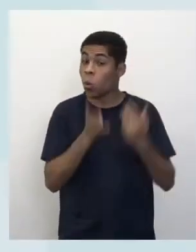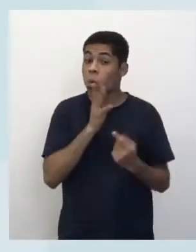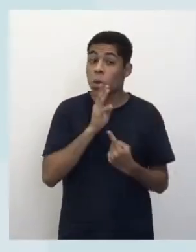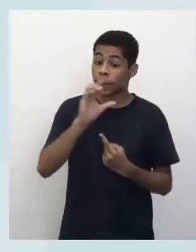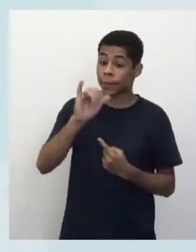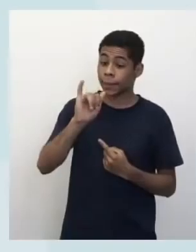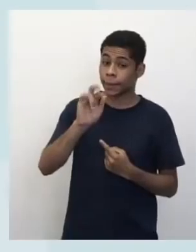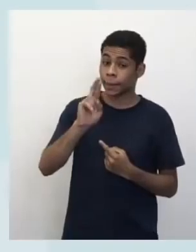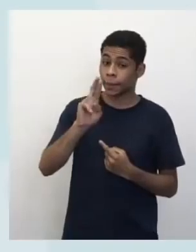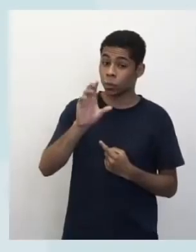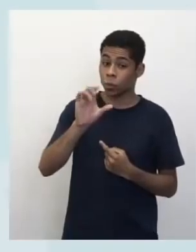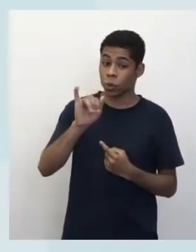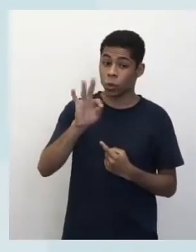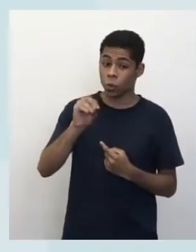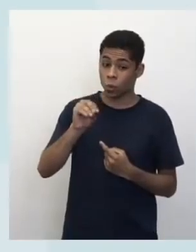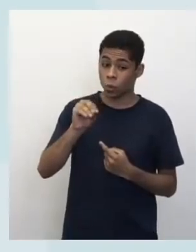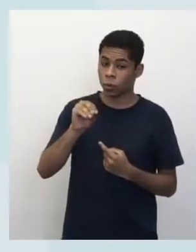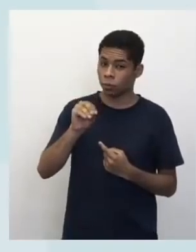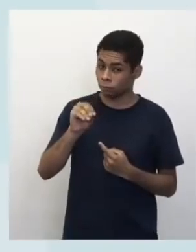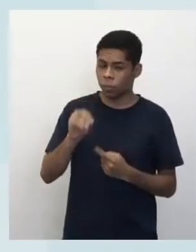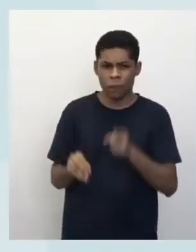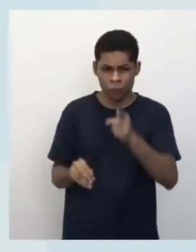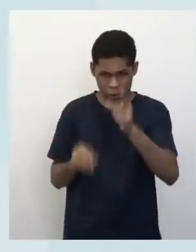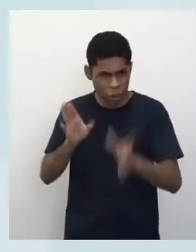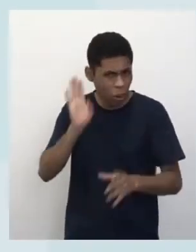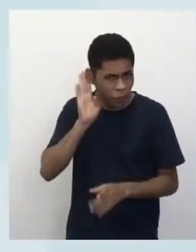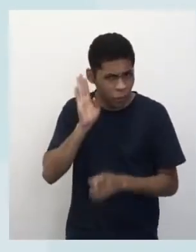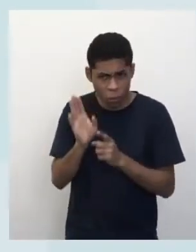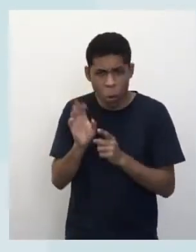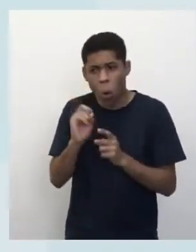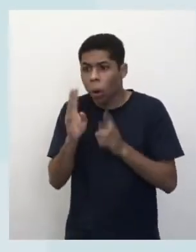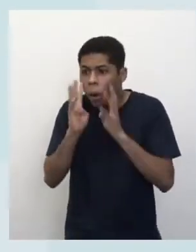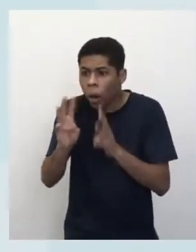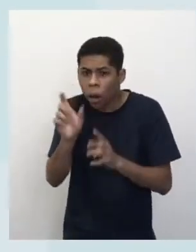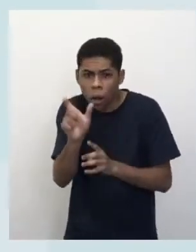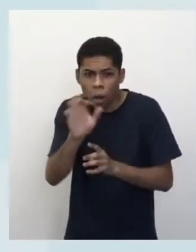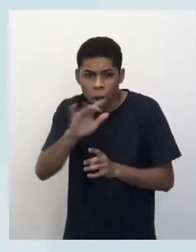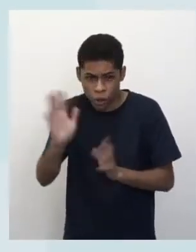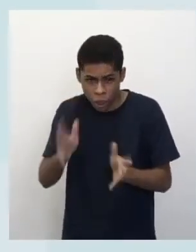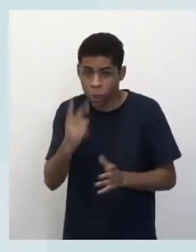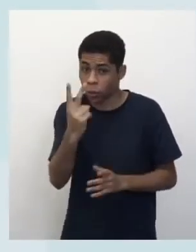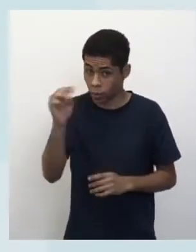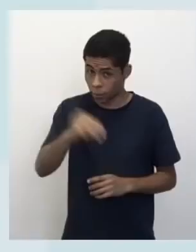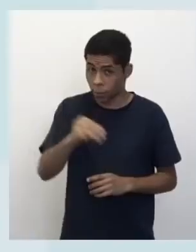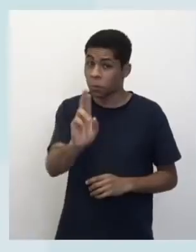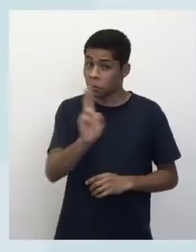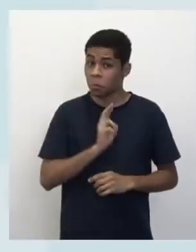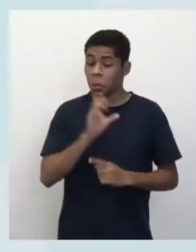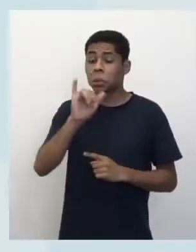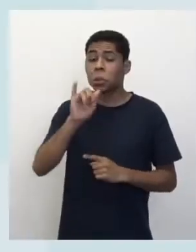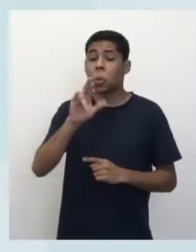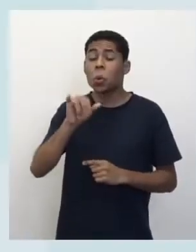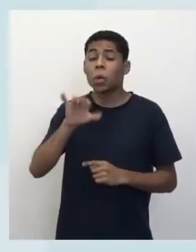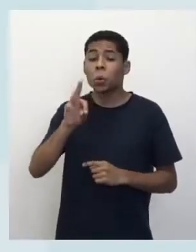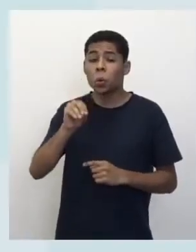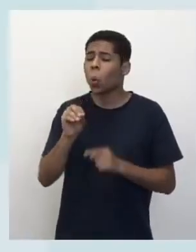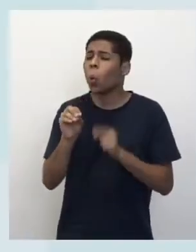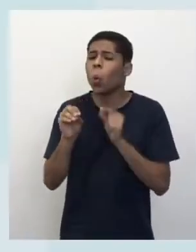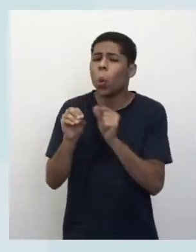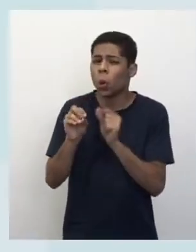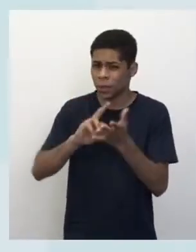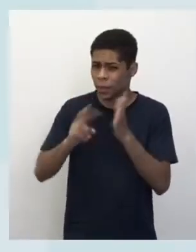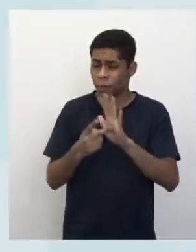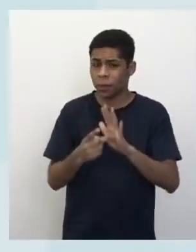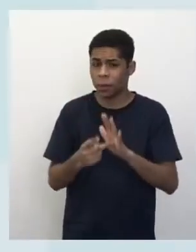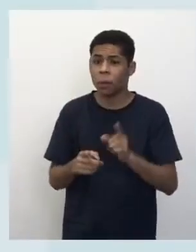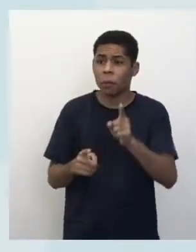Inclusive, eu coloco em que situações você já ouviu essa palavra. Vamos lá. 2 minutinhos para vocês. O que significa circuito e em que situações